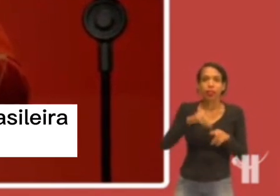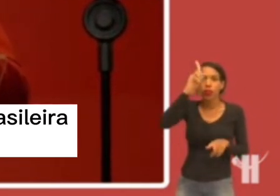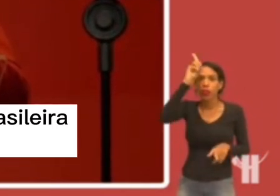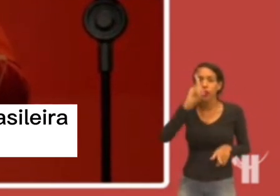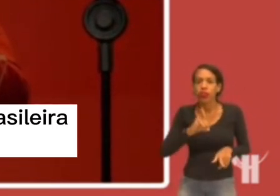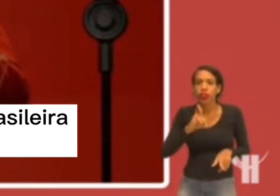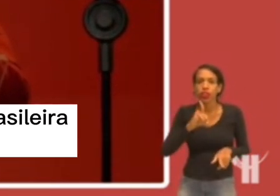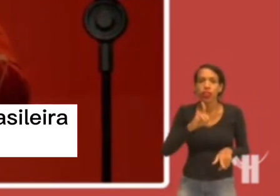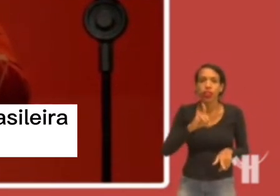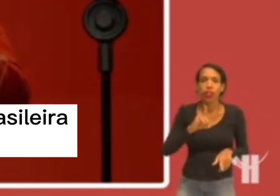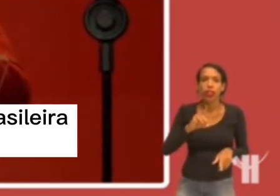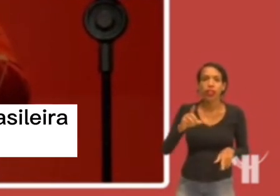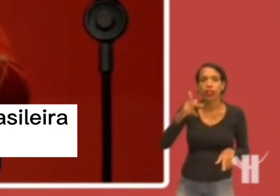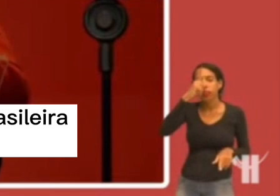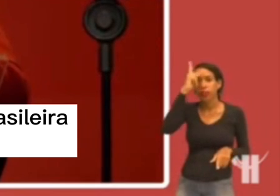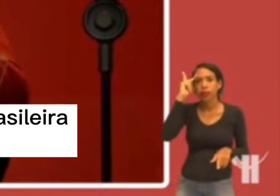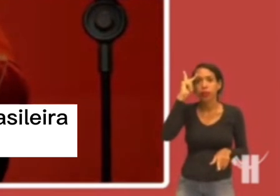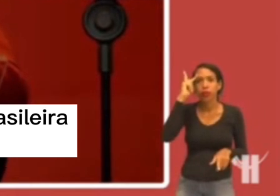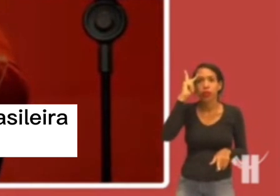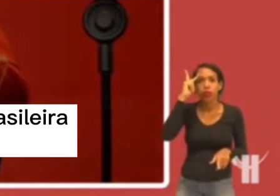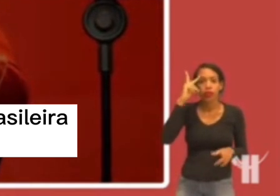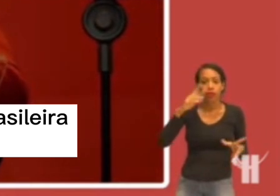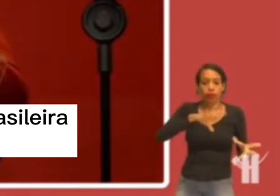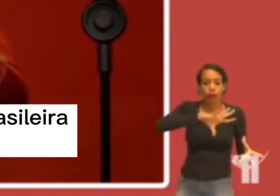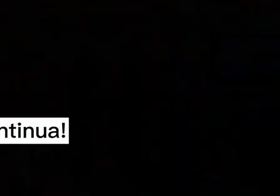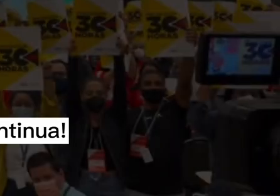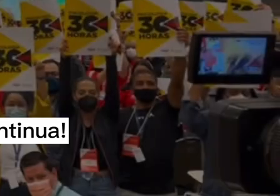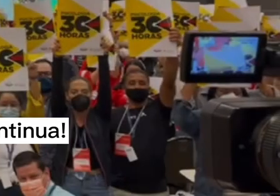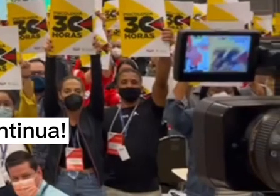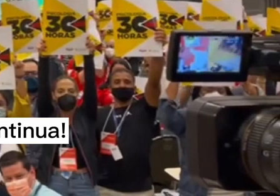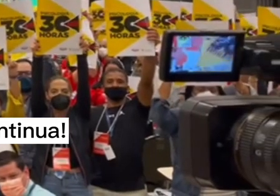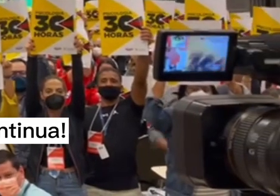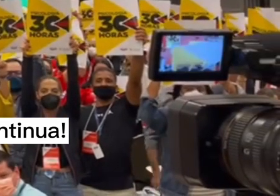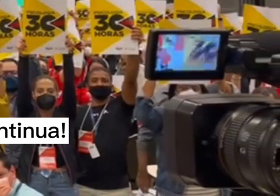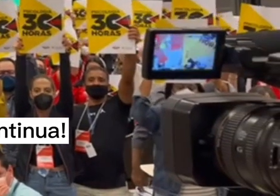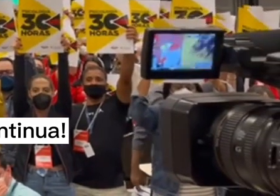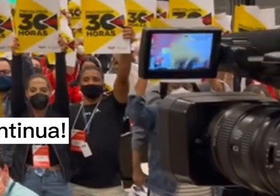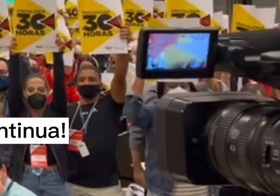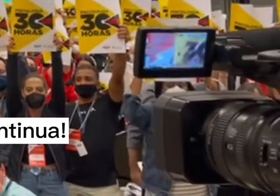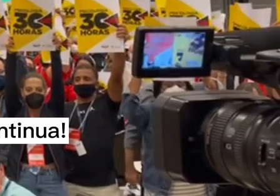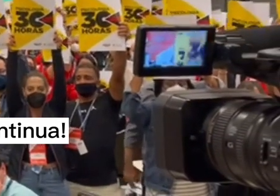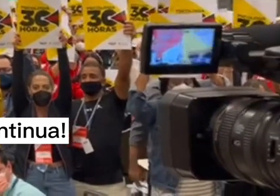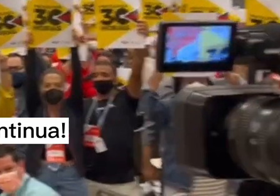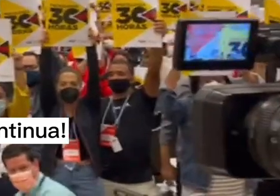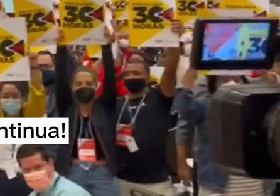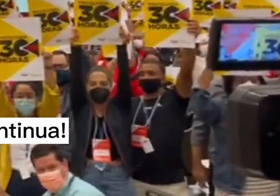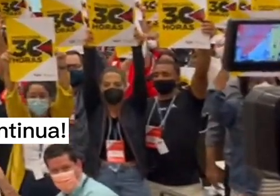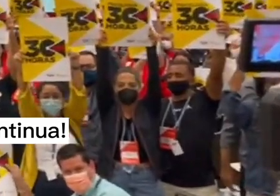direito da sociedade brasileira ser bem atendida.